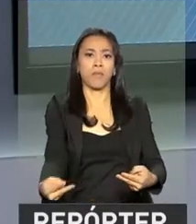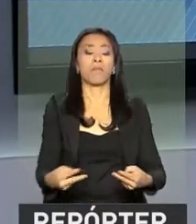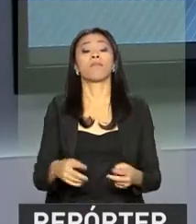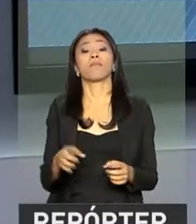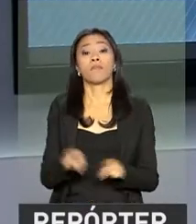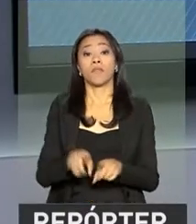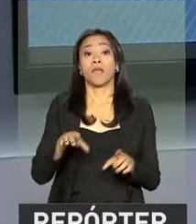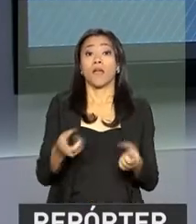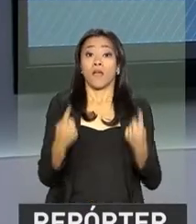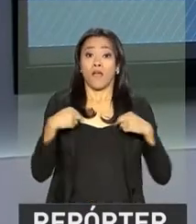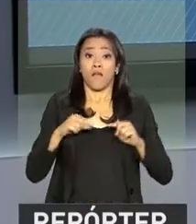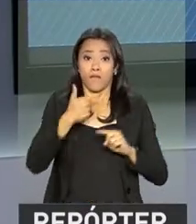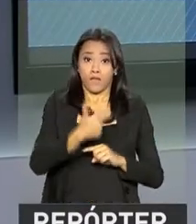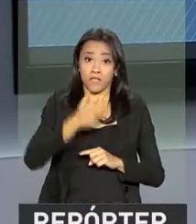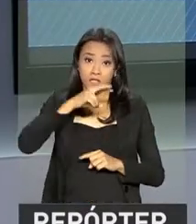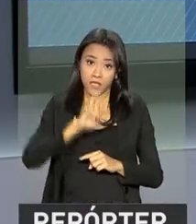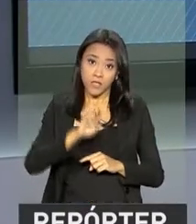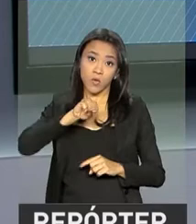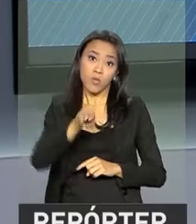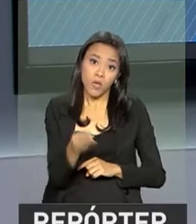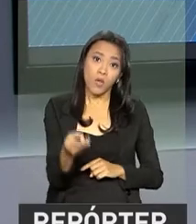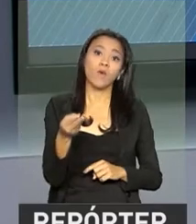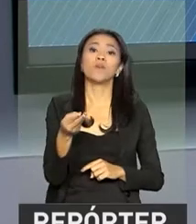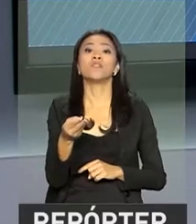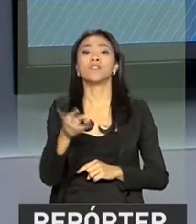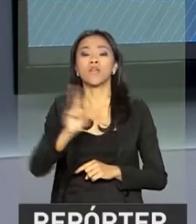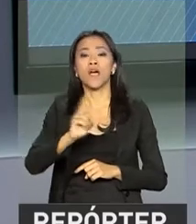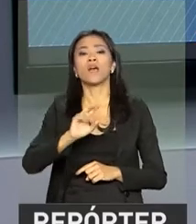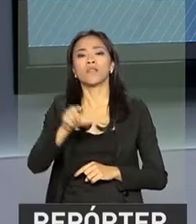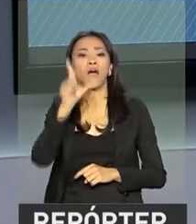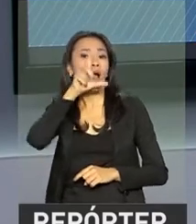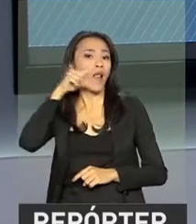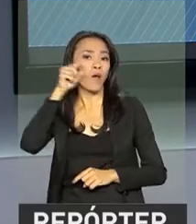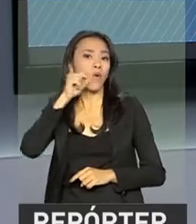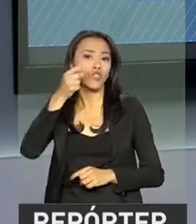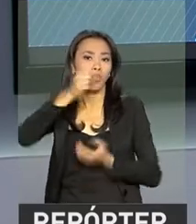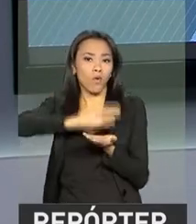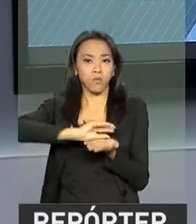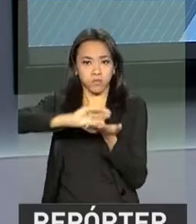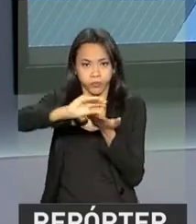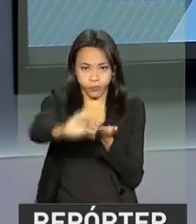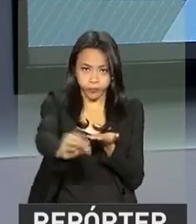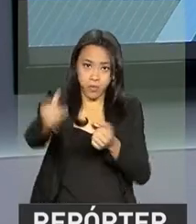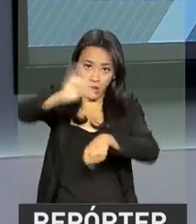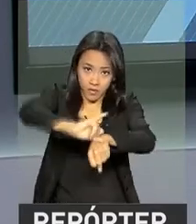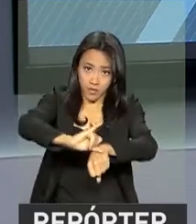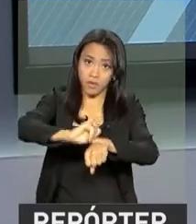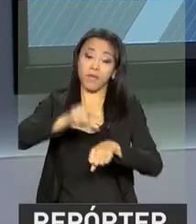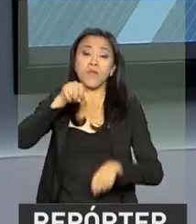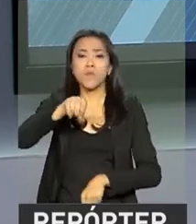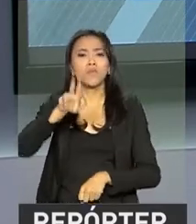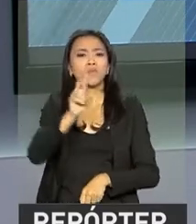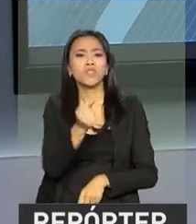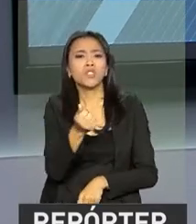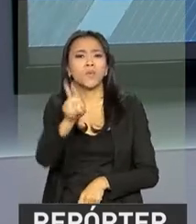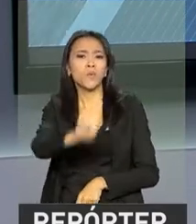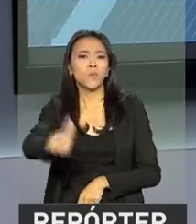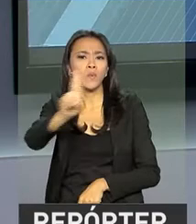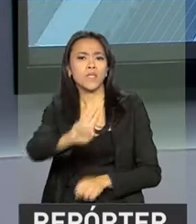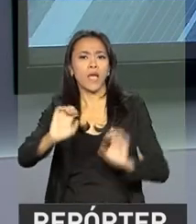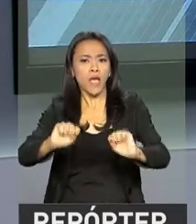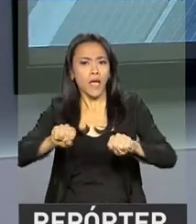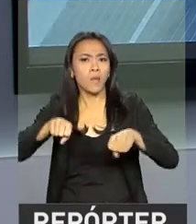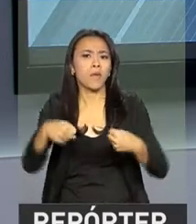de reais vão ser liberados para a cidade de maceió em alagoas os recursos vão ser utilizados para recuperar os estragos